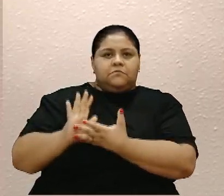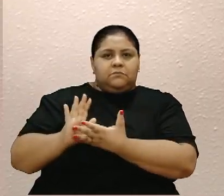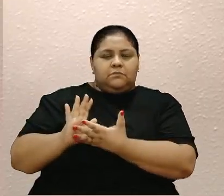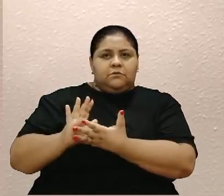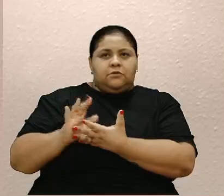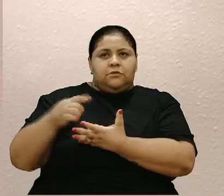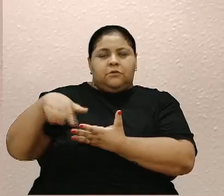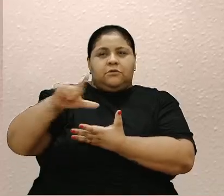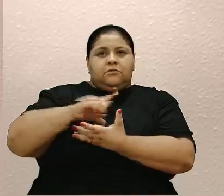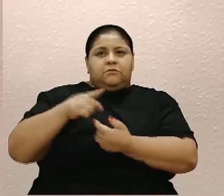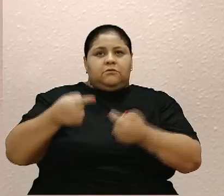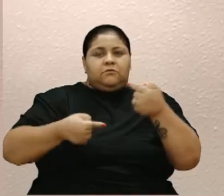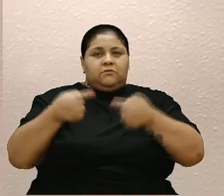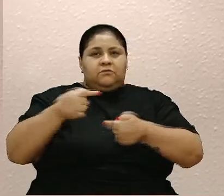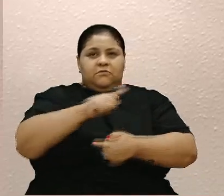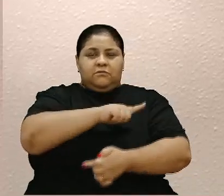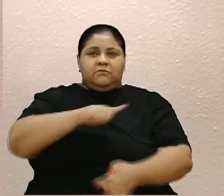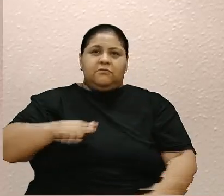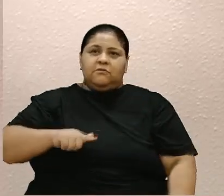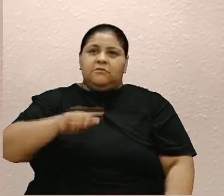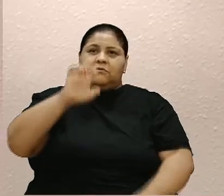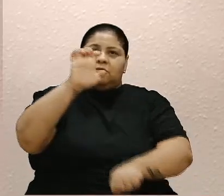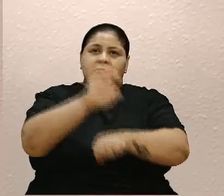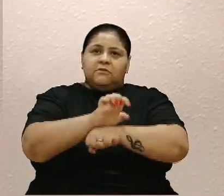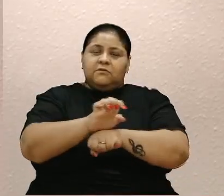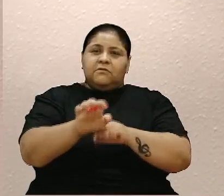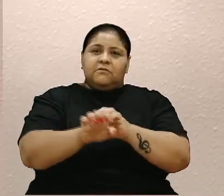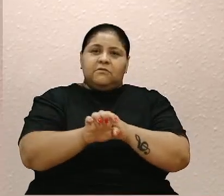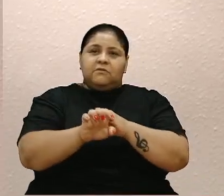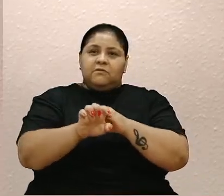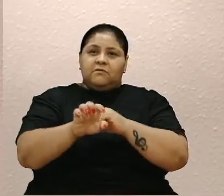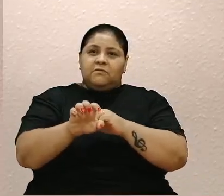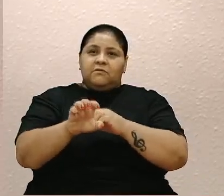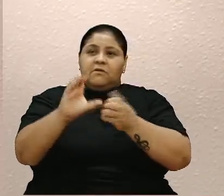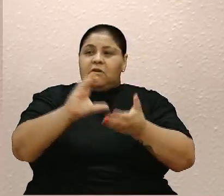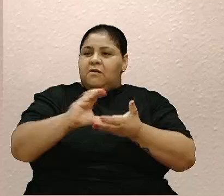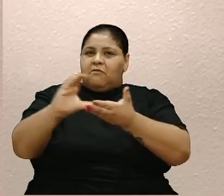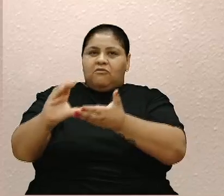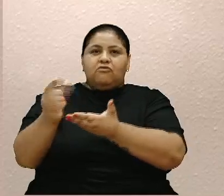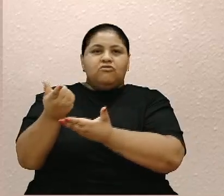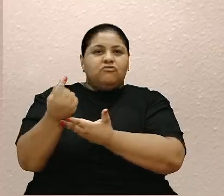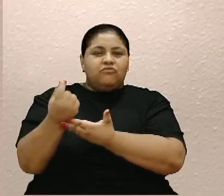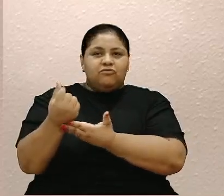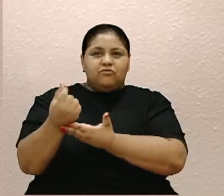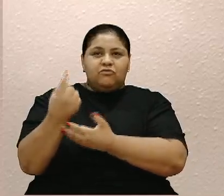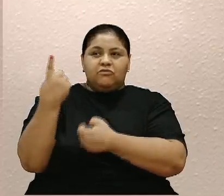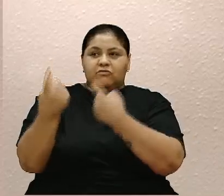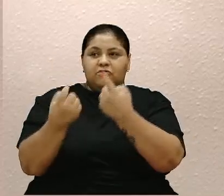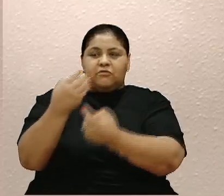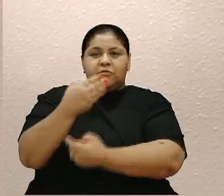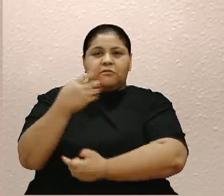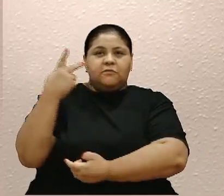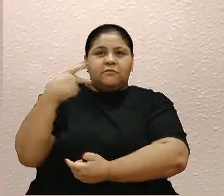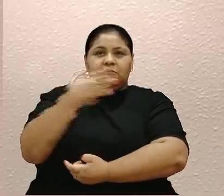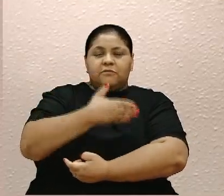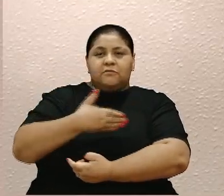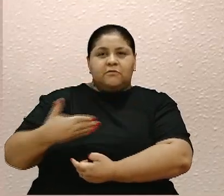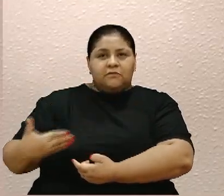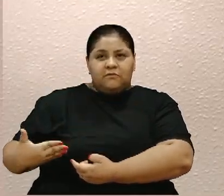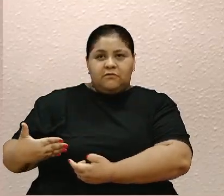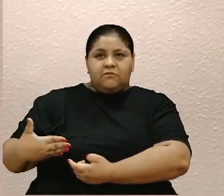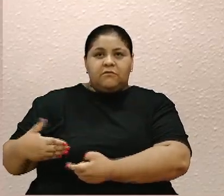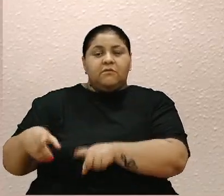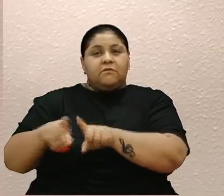nós tenhamos que debater com o governo do estado, que acaba não repassando as verbas que tem que repassar para algumas políticas públicas, dentre elas a